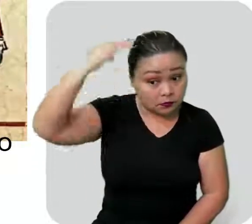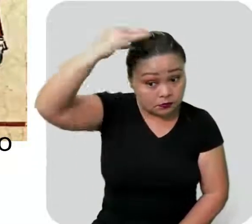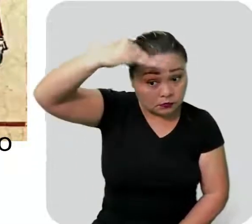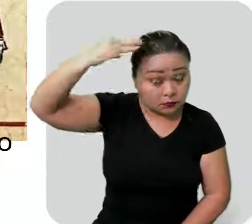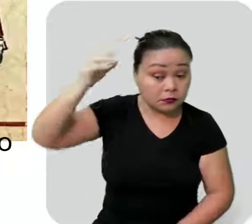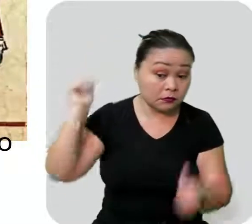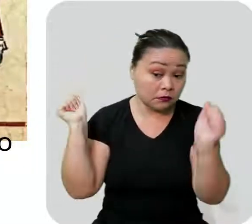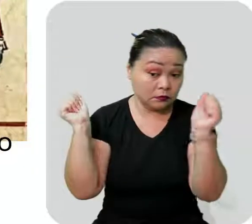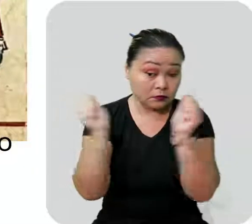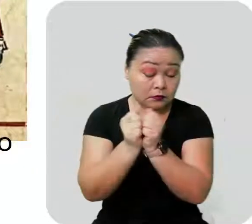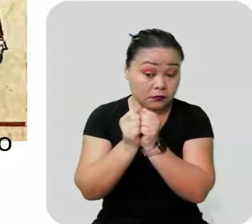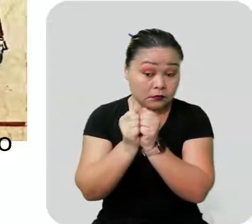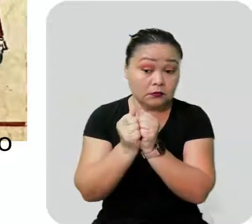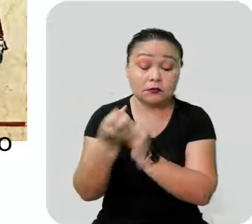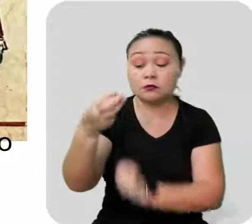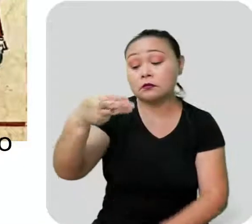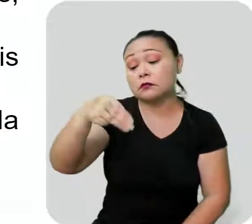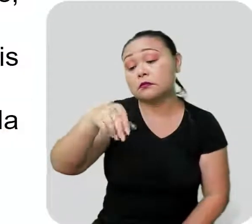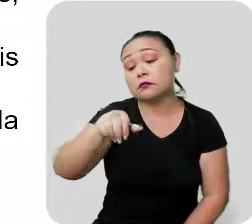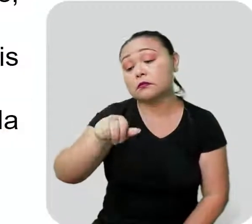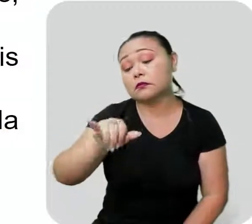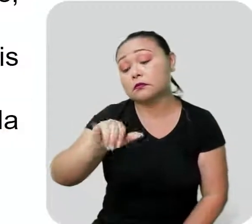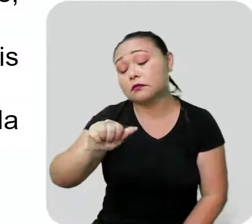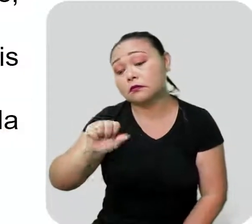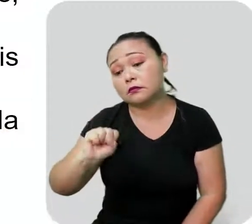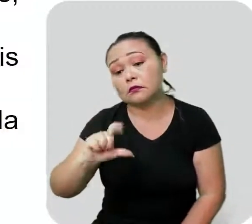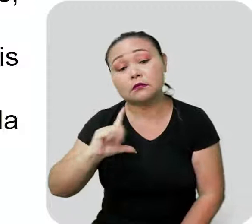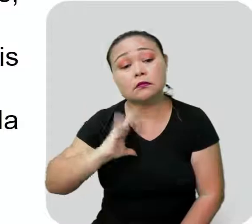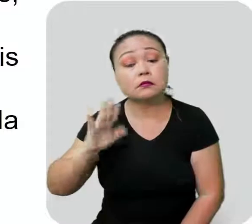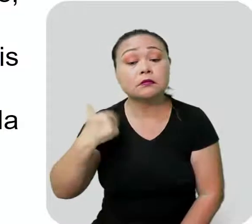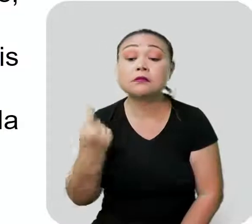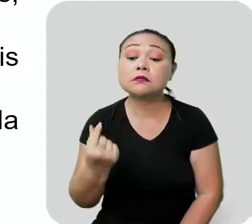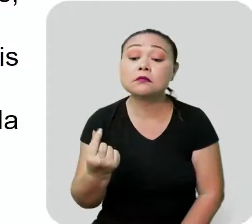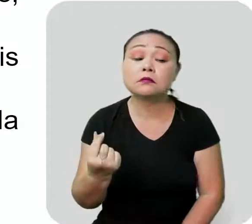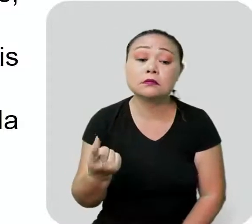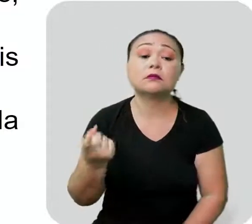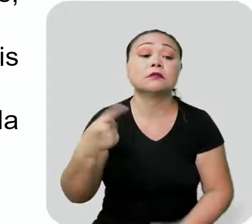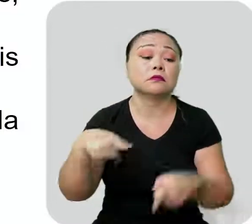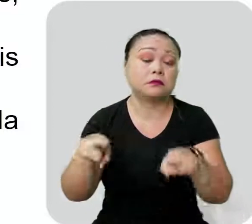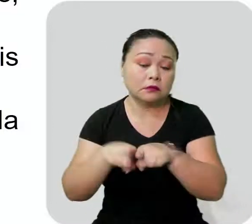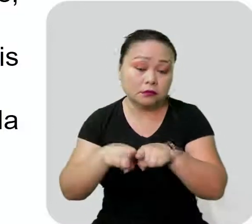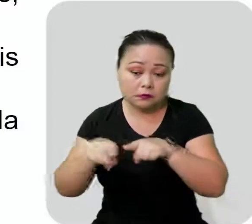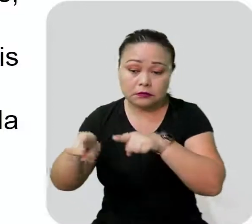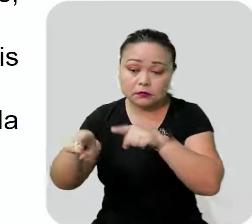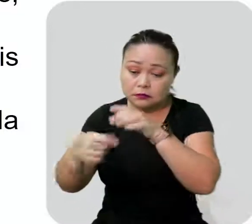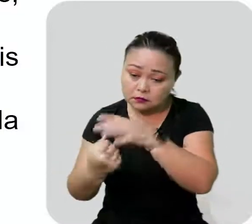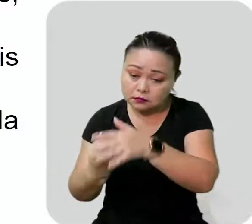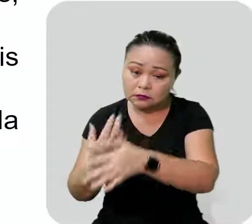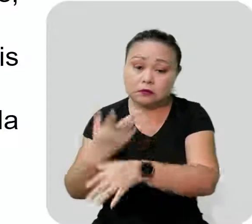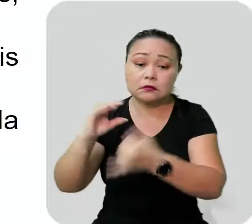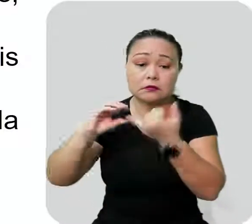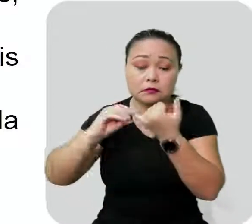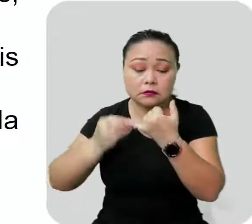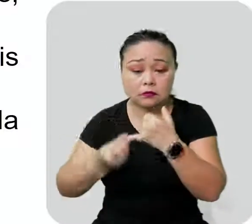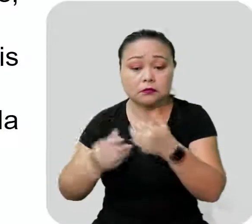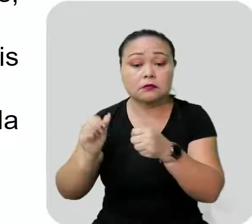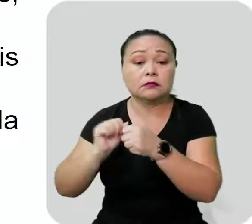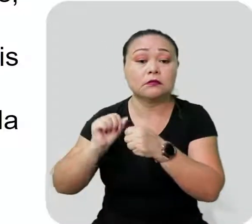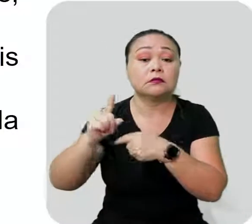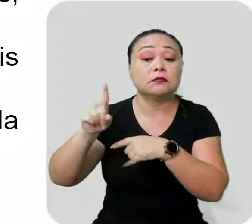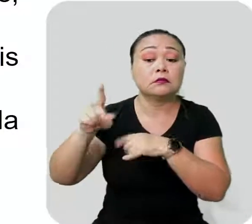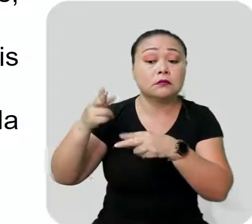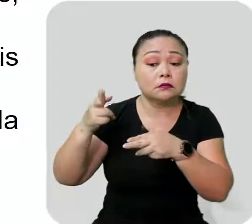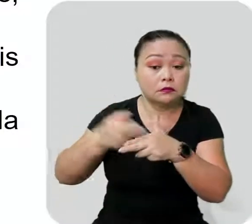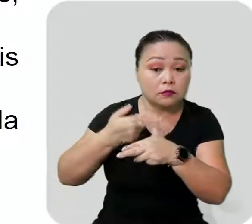comendo México junto com os os maias ali próximo a economia também plantava feijão o milho